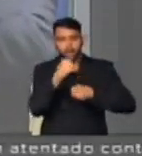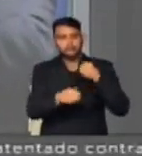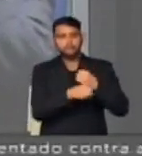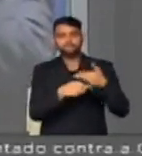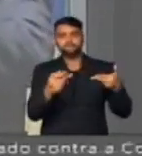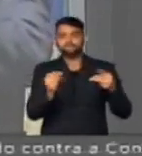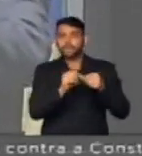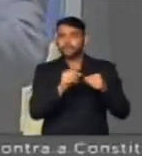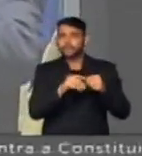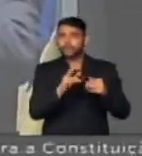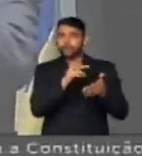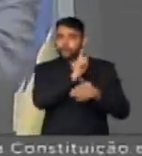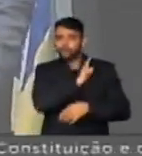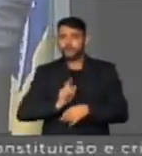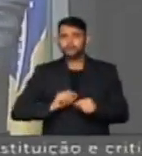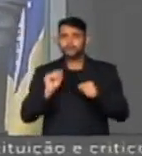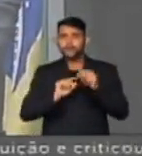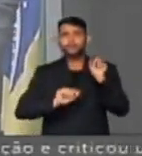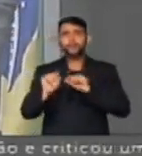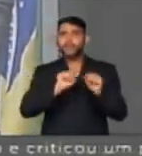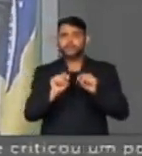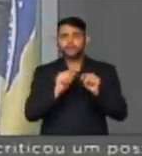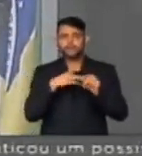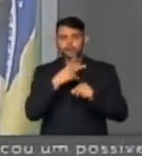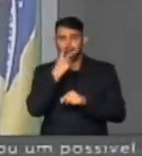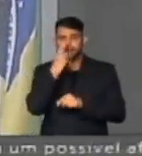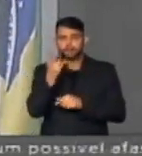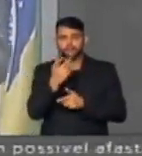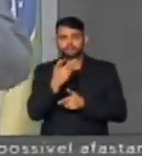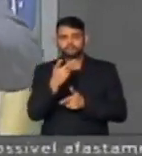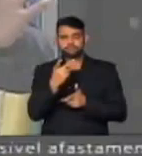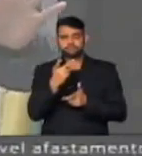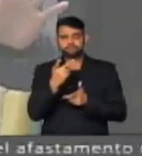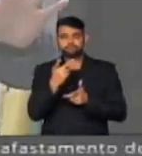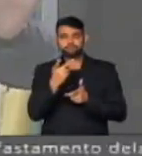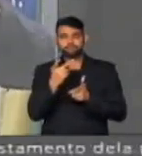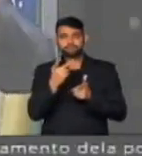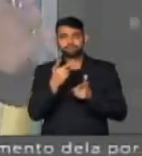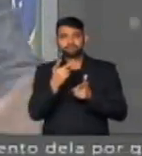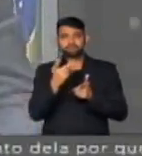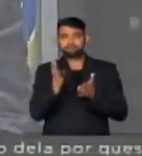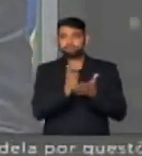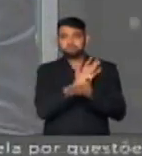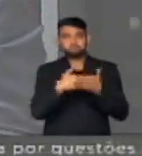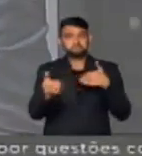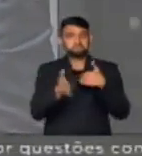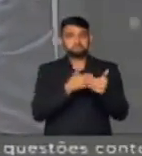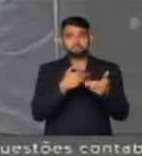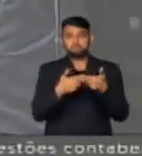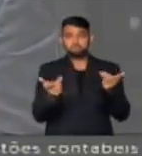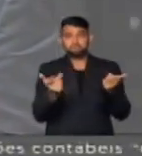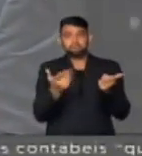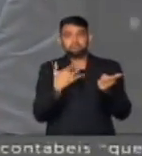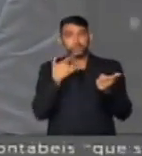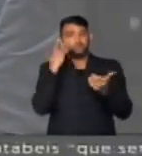o caixão do Daniel, choram os criminosos na volta do